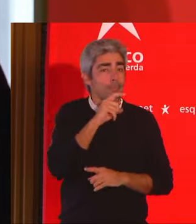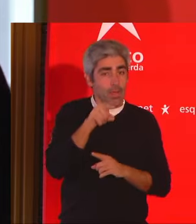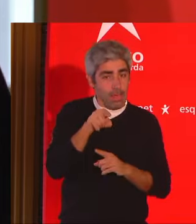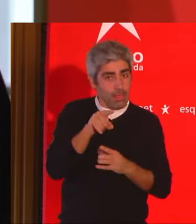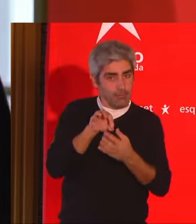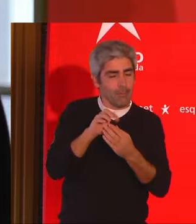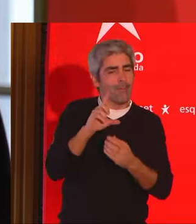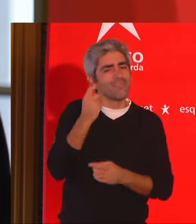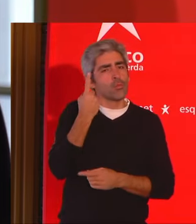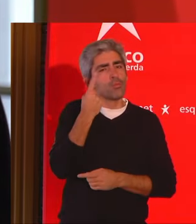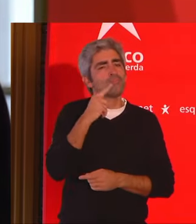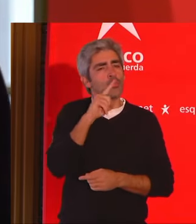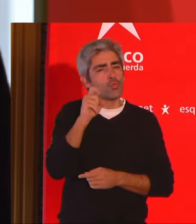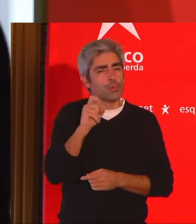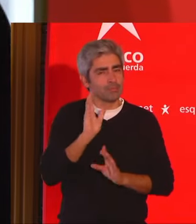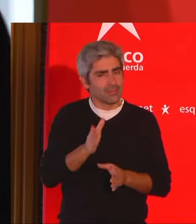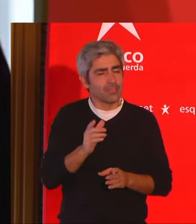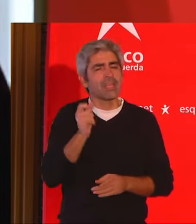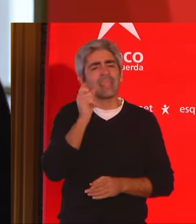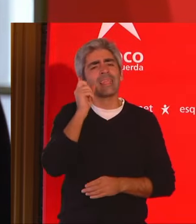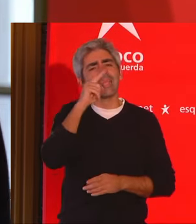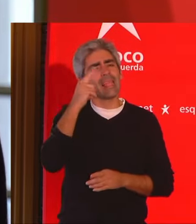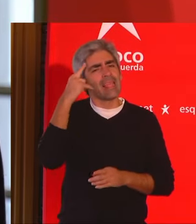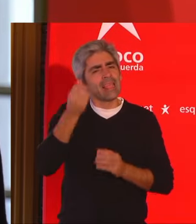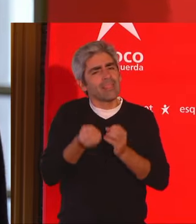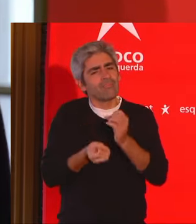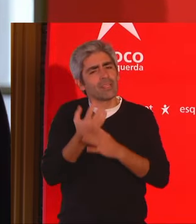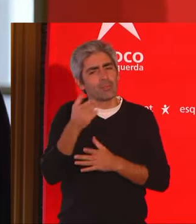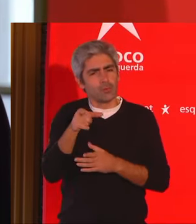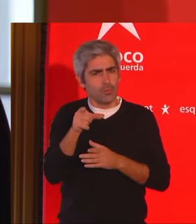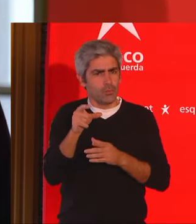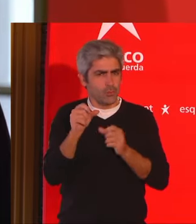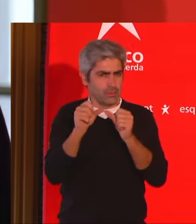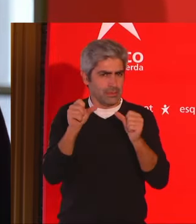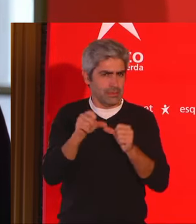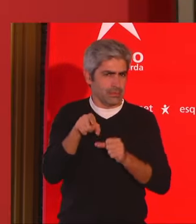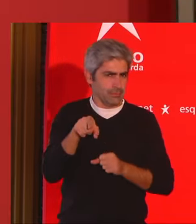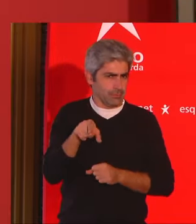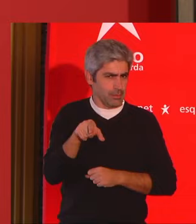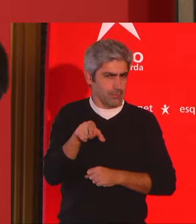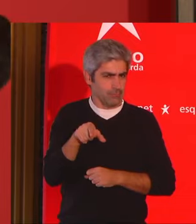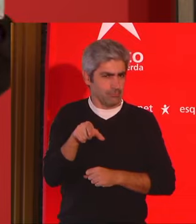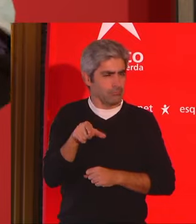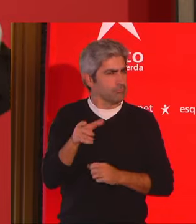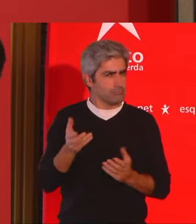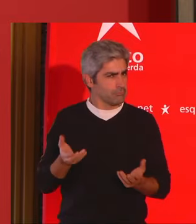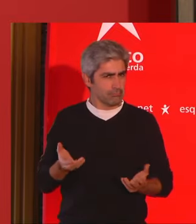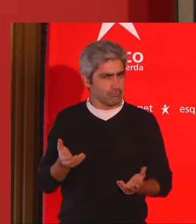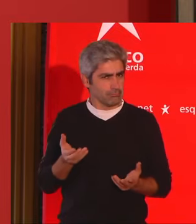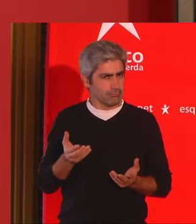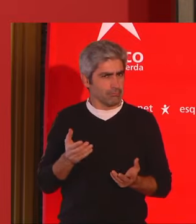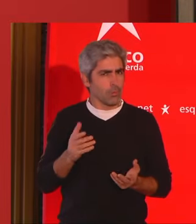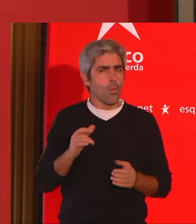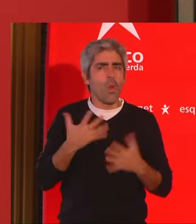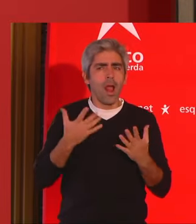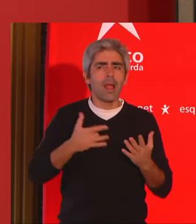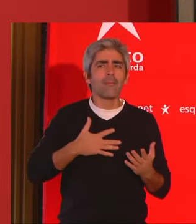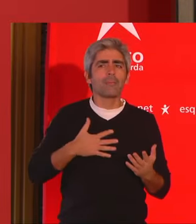É, quem é que inventou este CIFID? Que